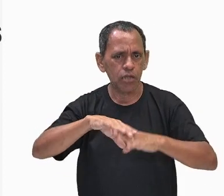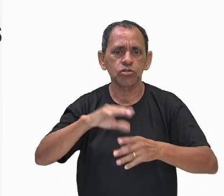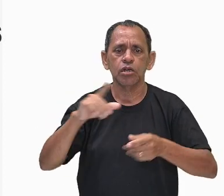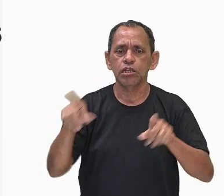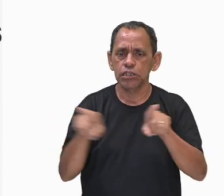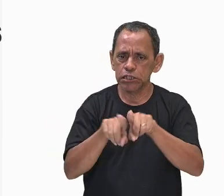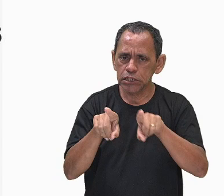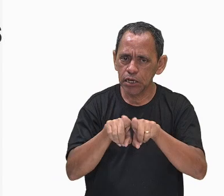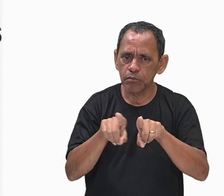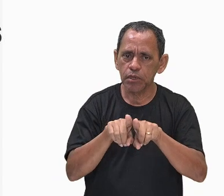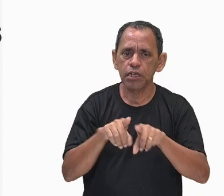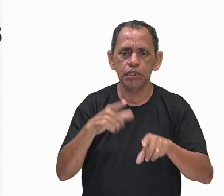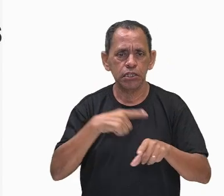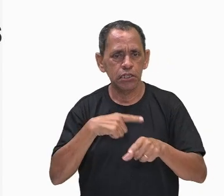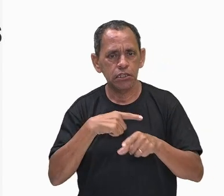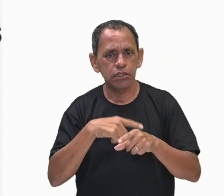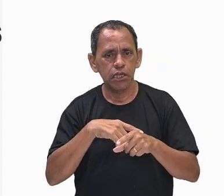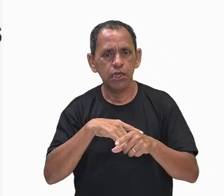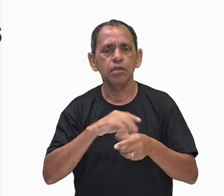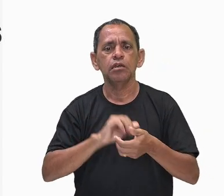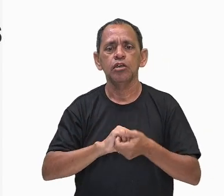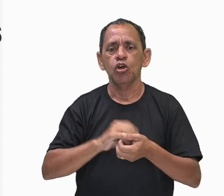tá?